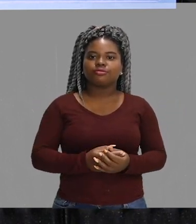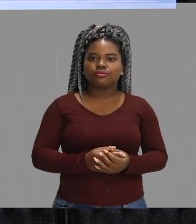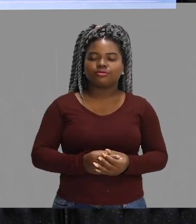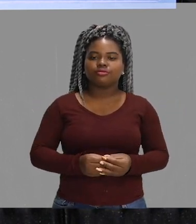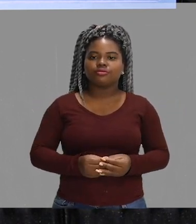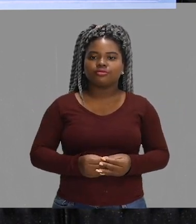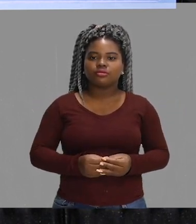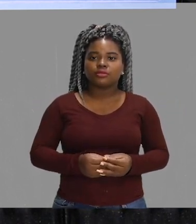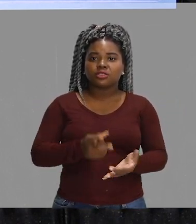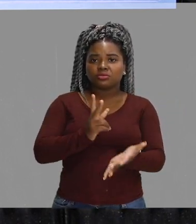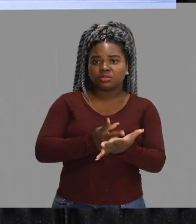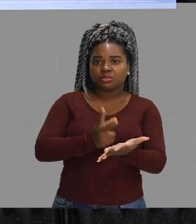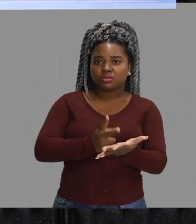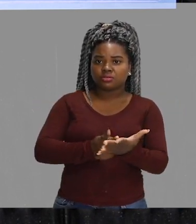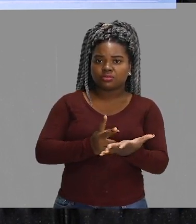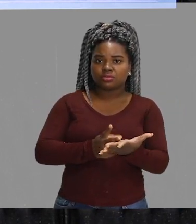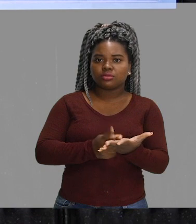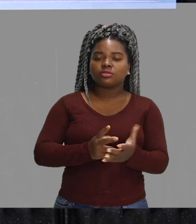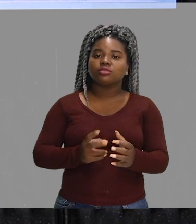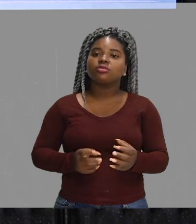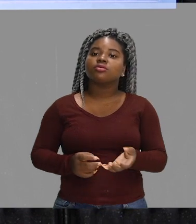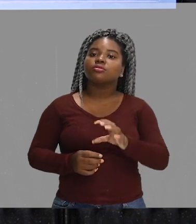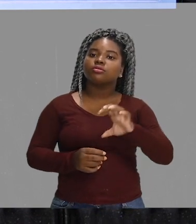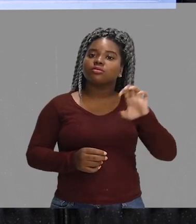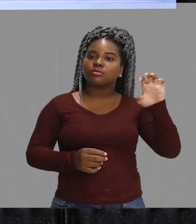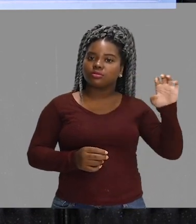distribuídos na eletrosfera? Então, vamos lá.